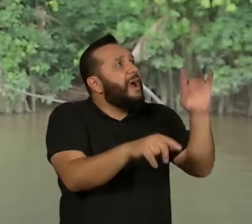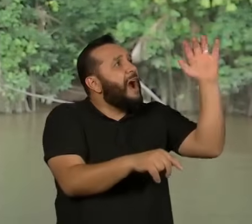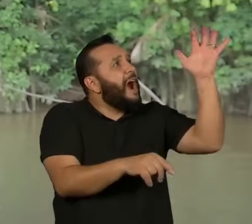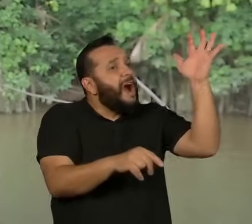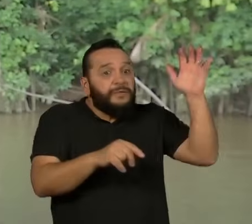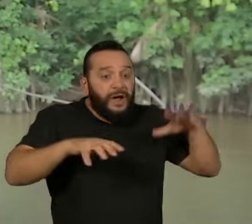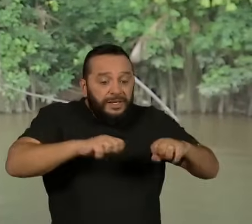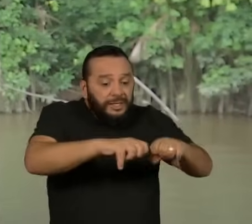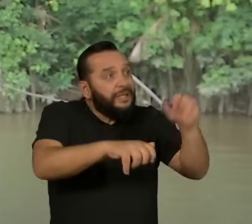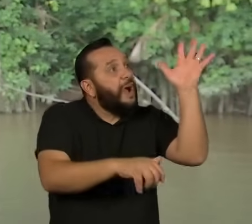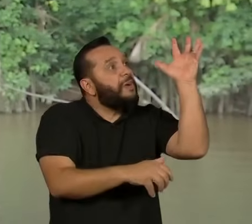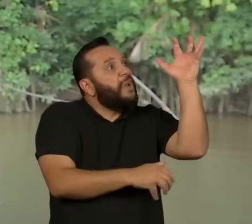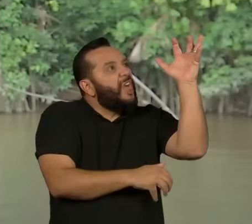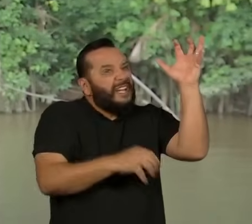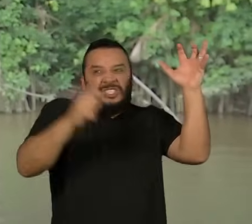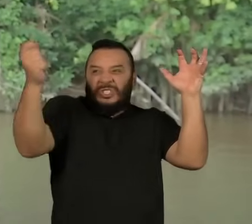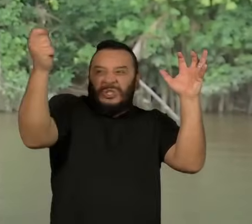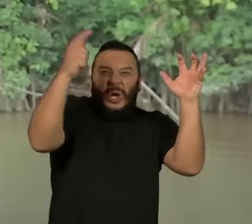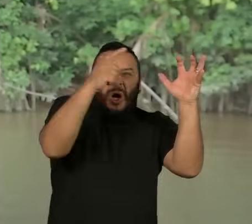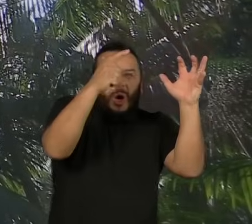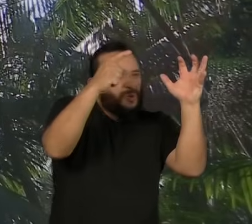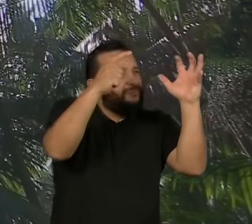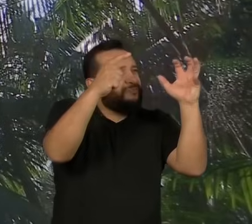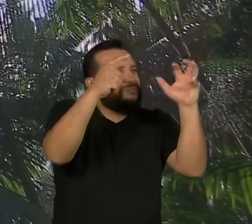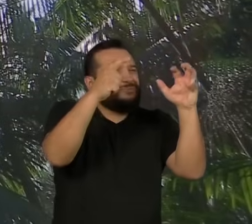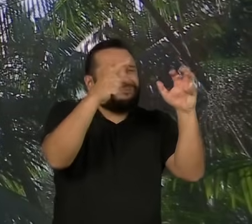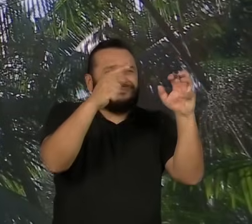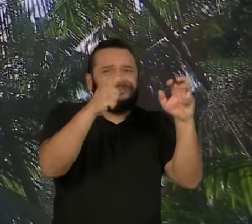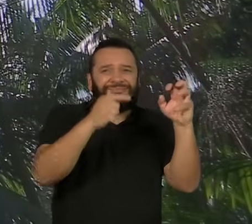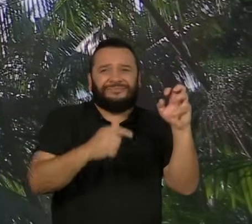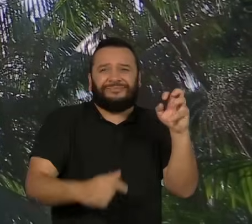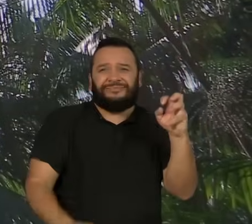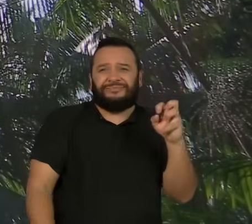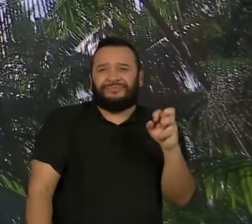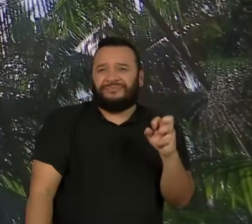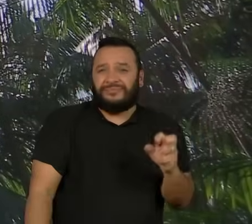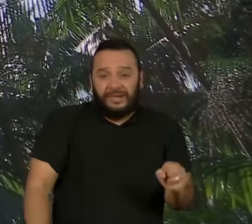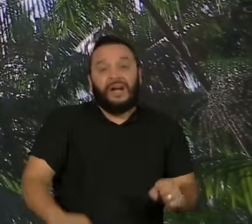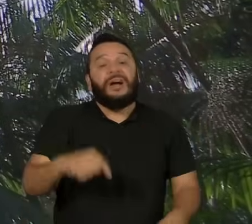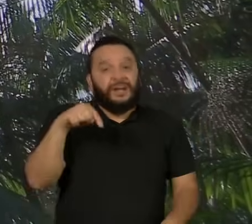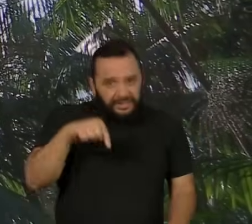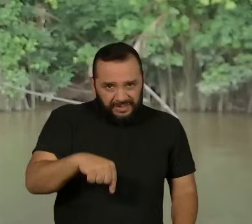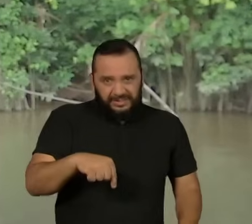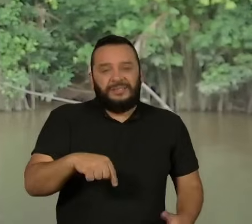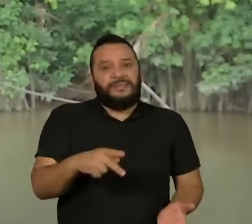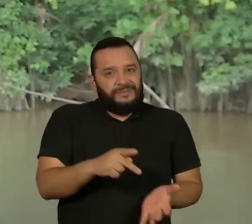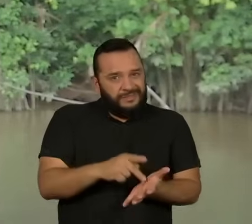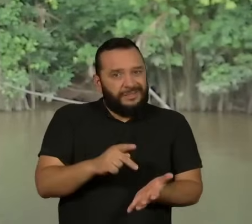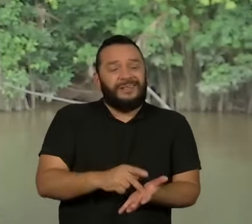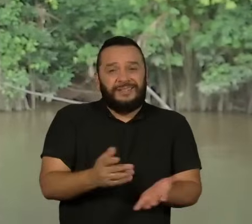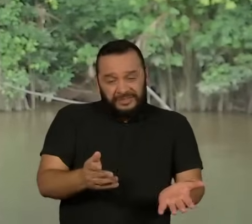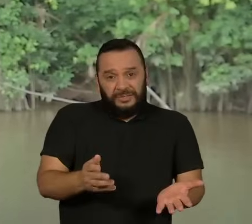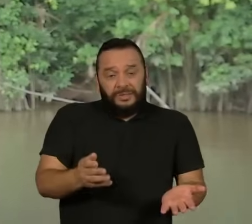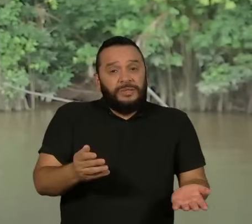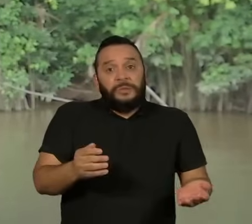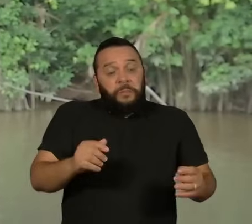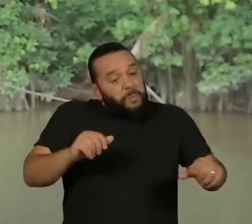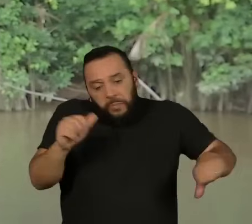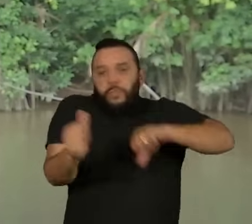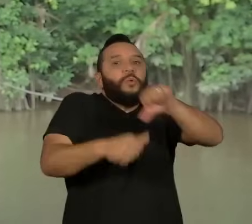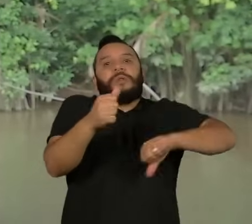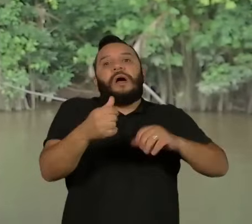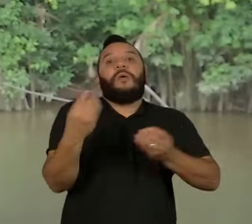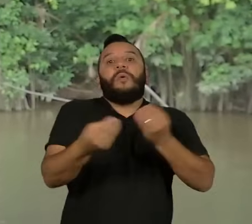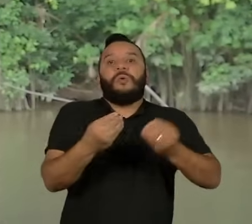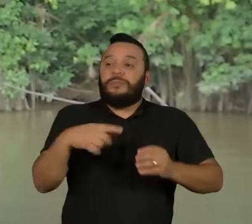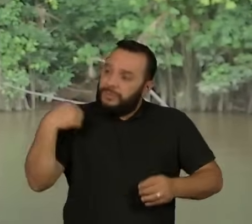da quentura. E a gente viu que muitos açaizeiros morreram aqui, que a gente só vai conseguir mudar essa história se a gente se